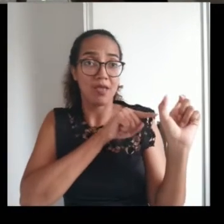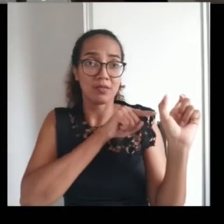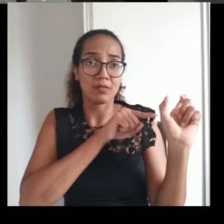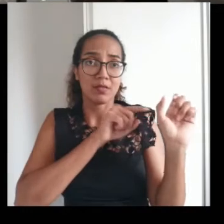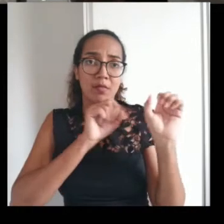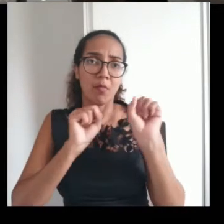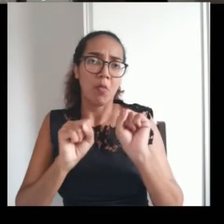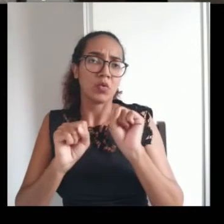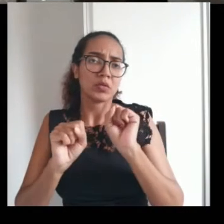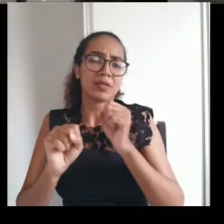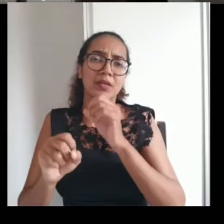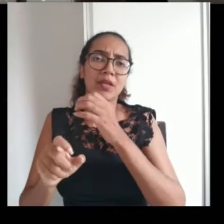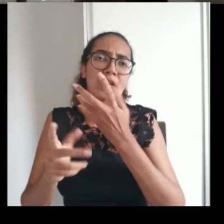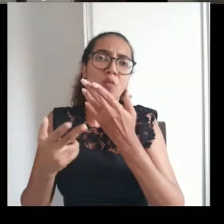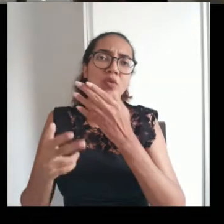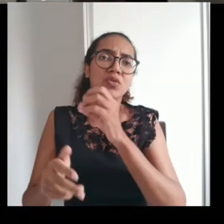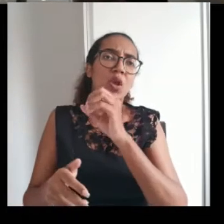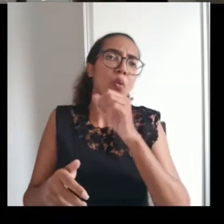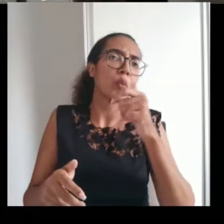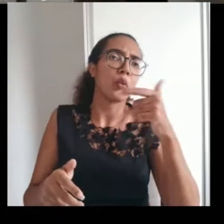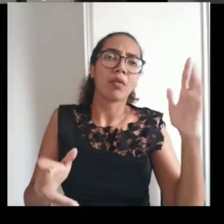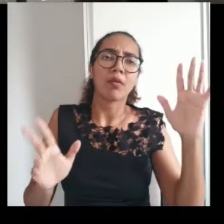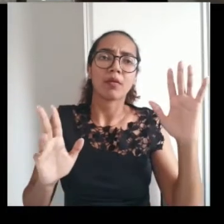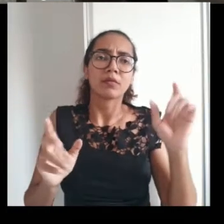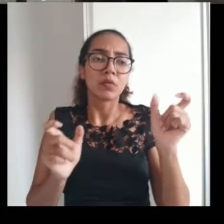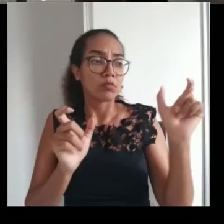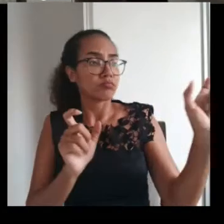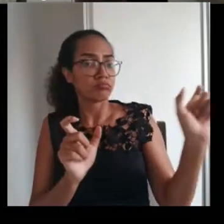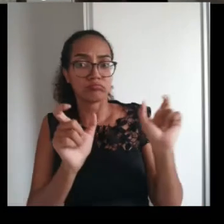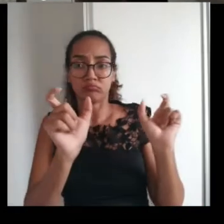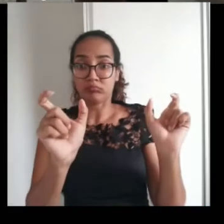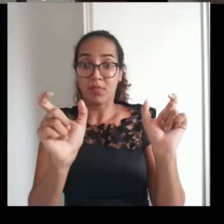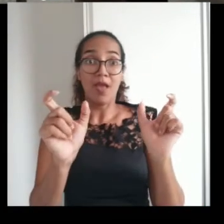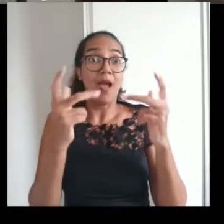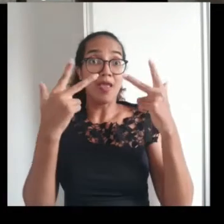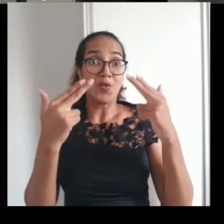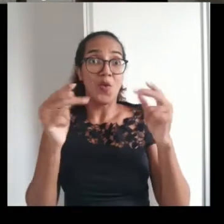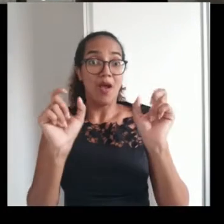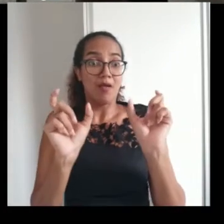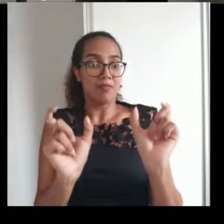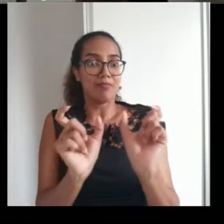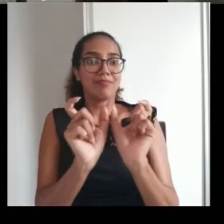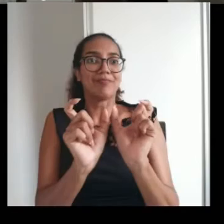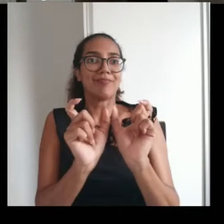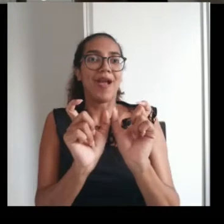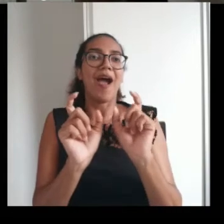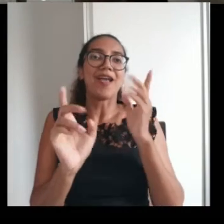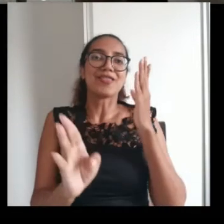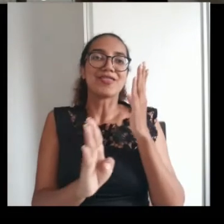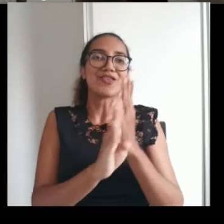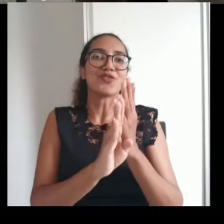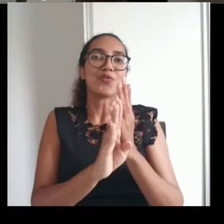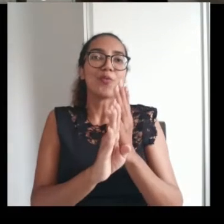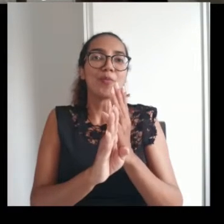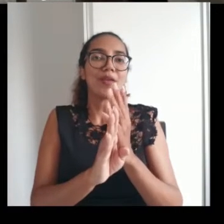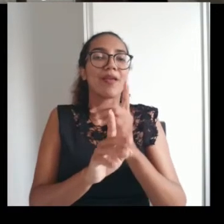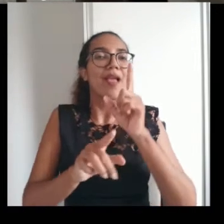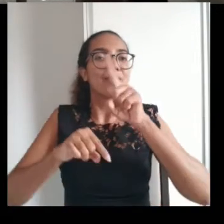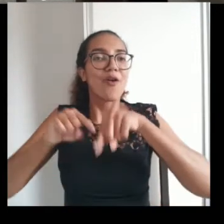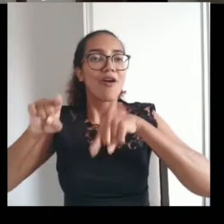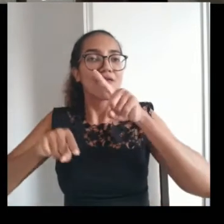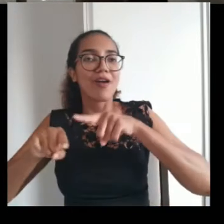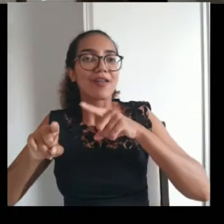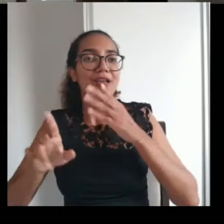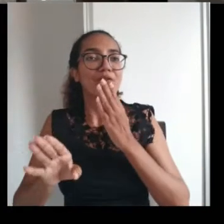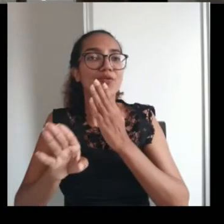3, 4, por aí vai. Eita, é igual, então eu achei a conta. Quando eu atribuo isso aqui para a variável achou, obviamente ele não vai